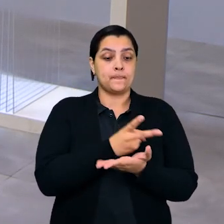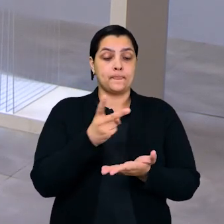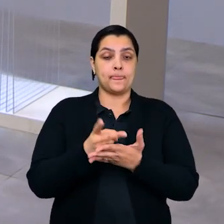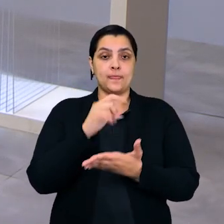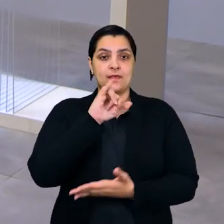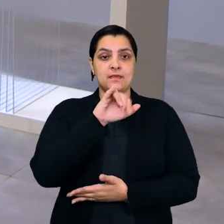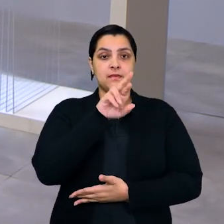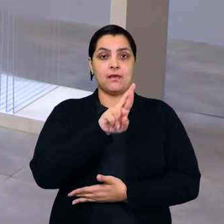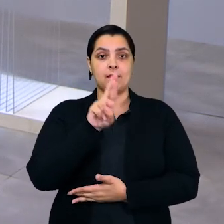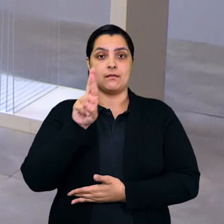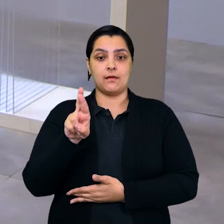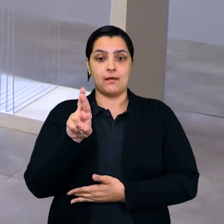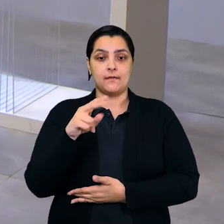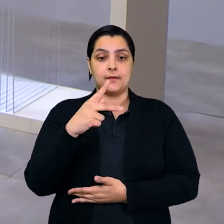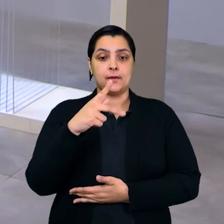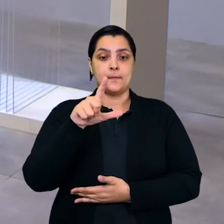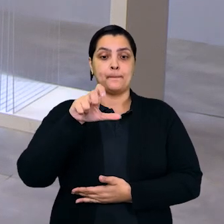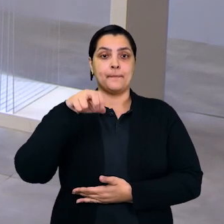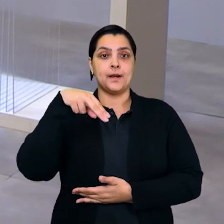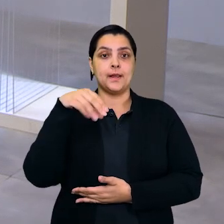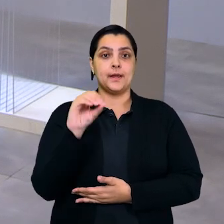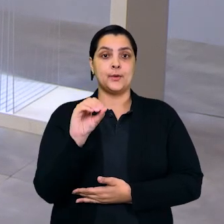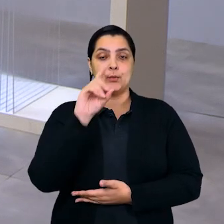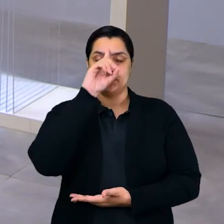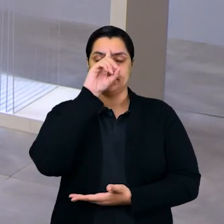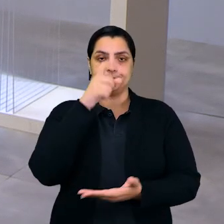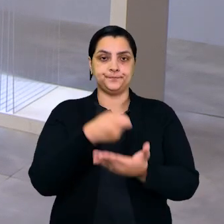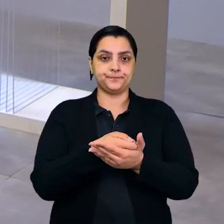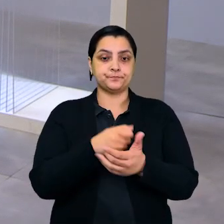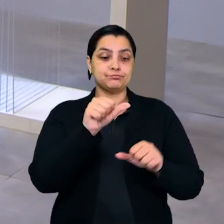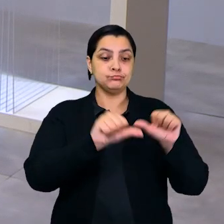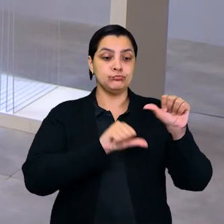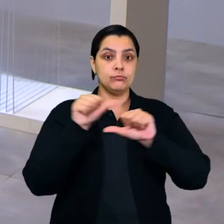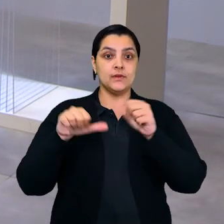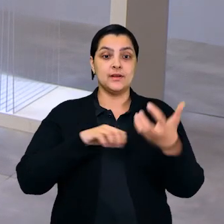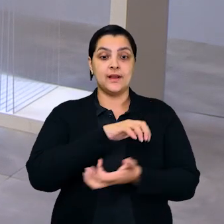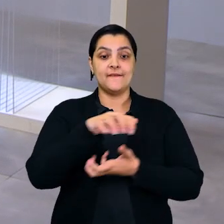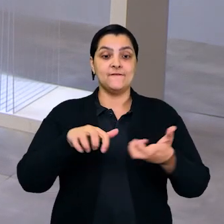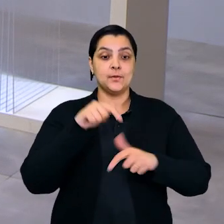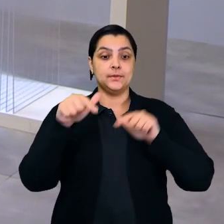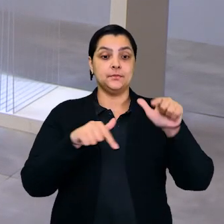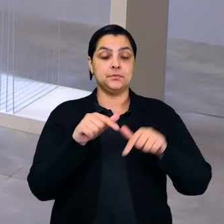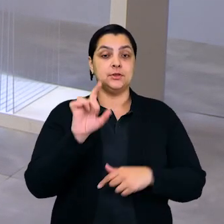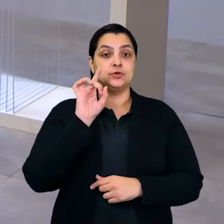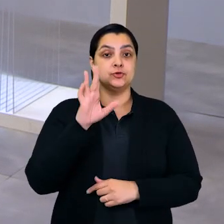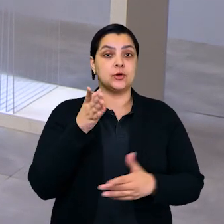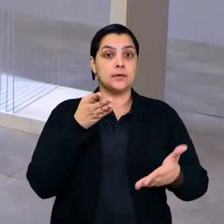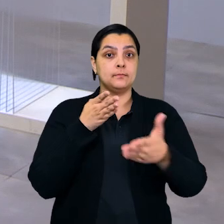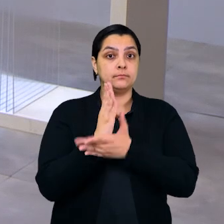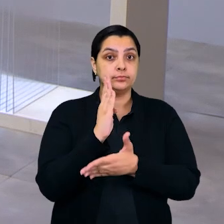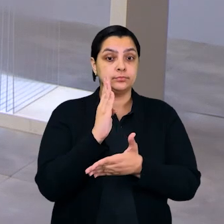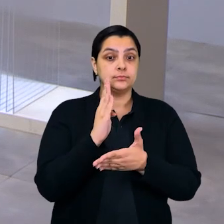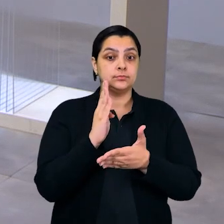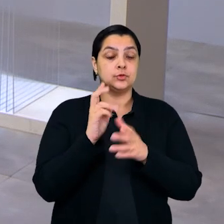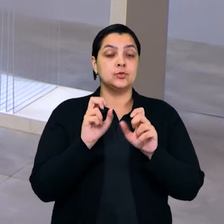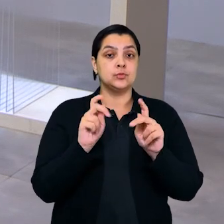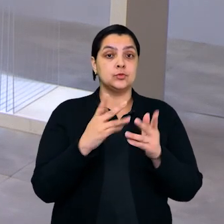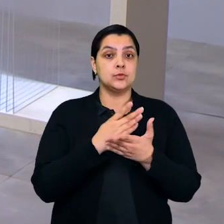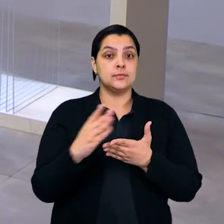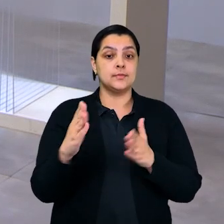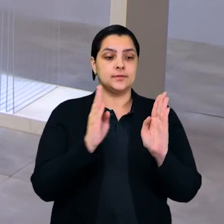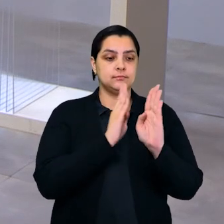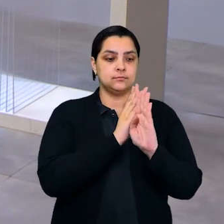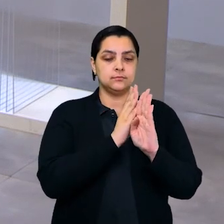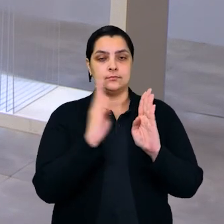de recursos repetitivos, o Pleno do TST decidiu que mudanças da reforma trabalhista só são válidas a partir da vigência